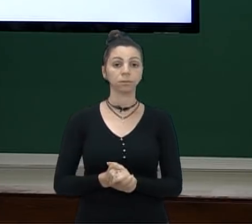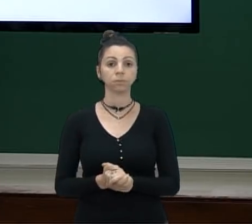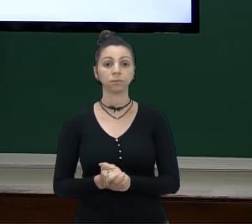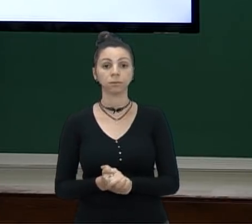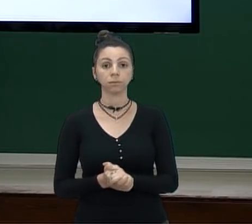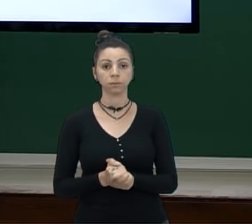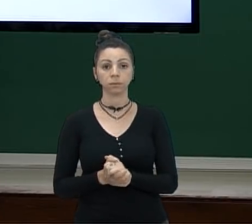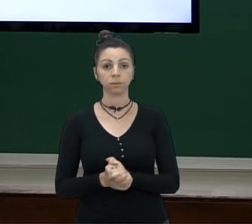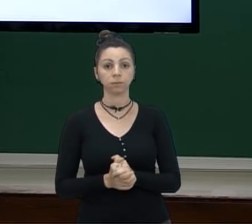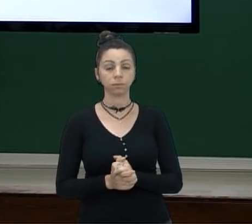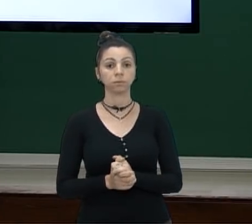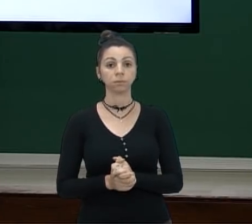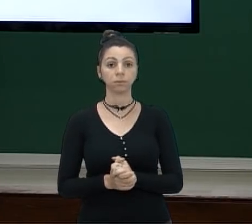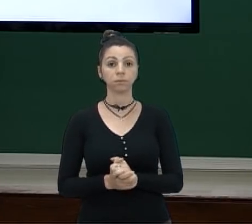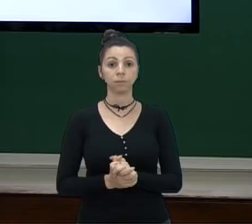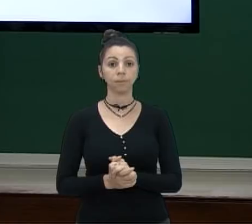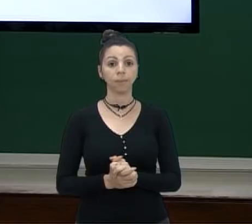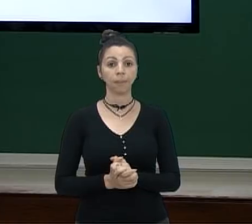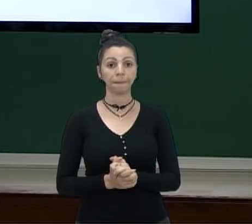Vamos continuar?